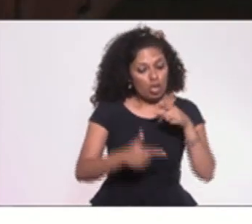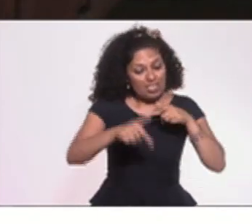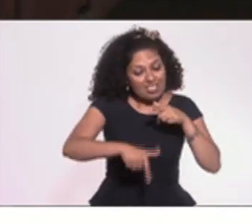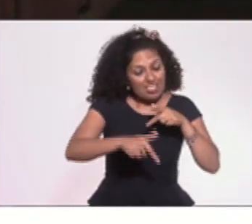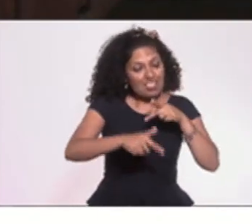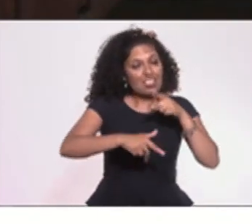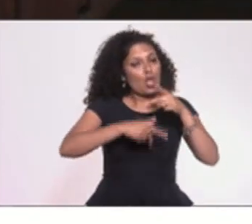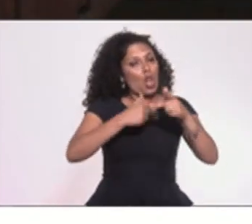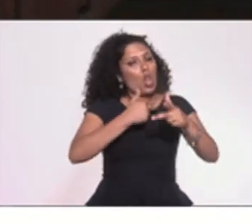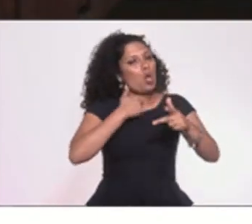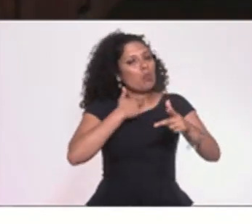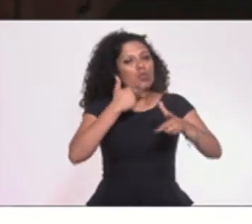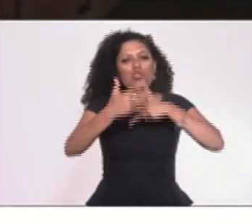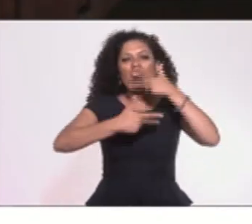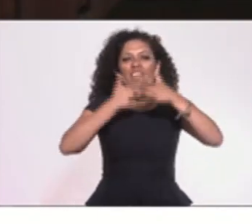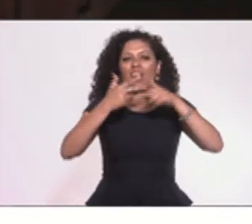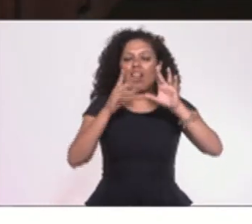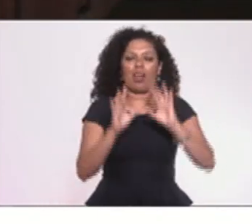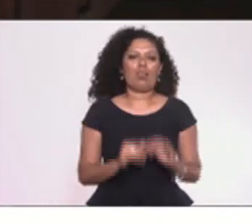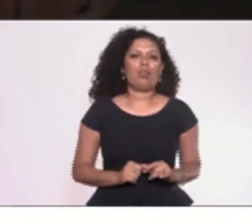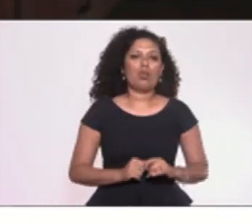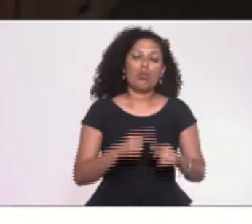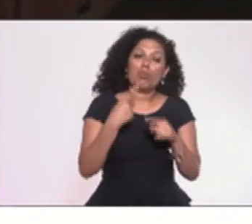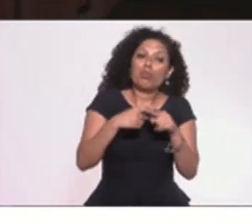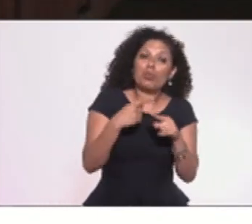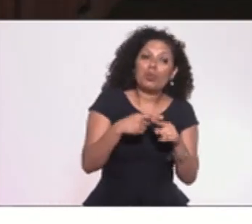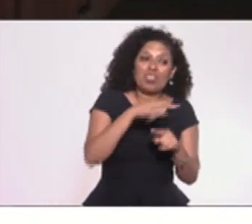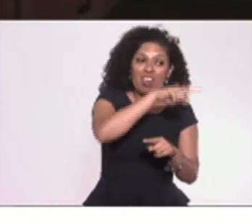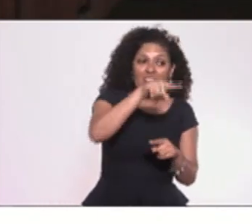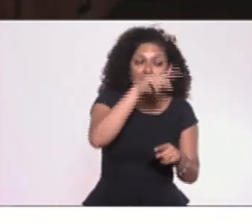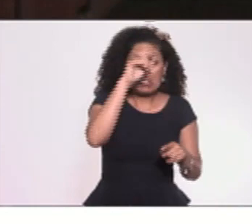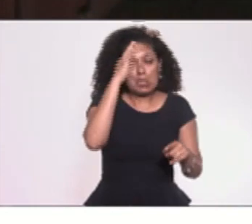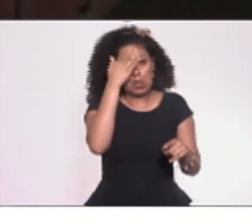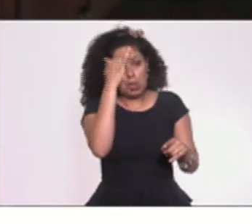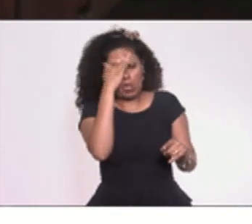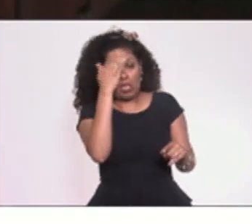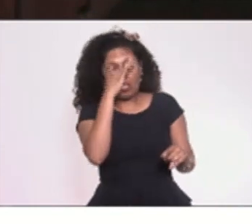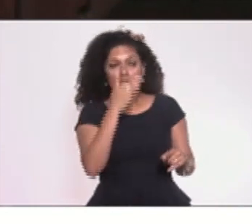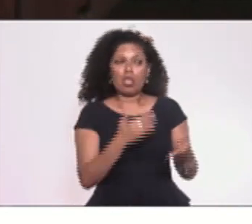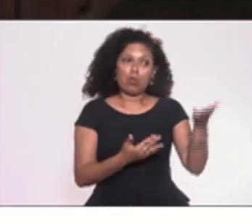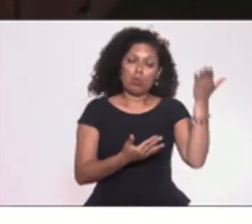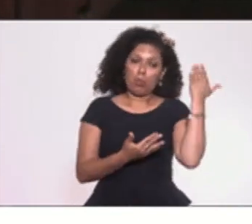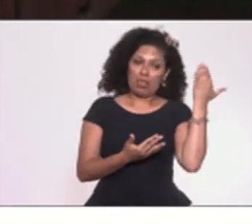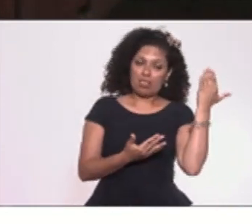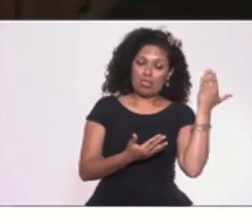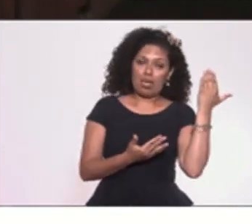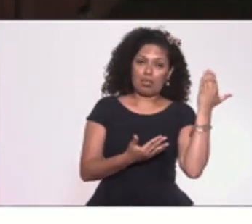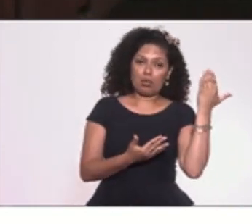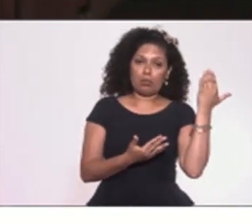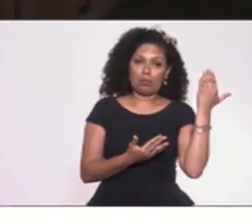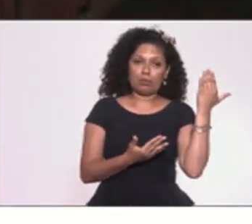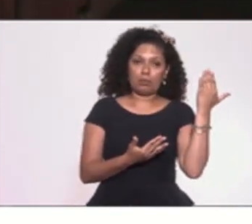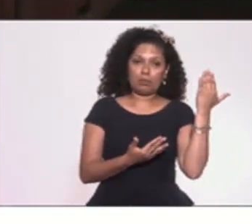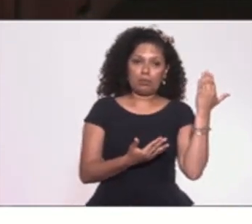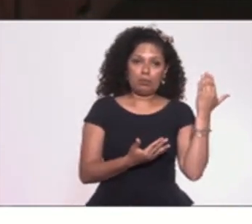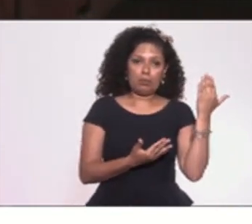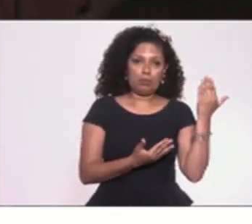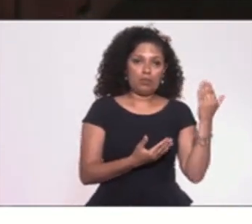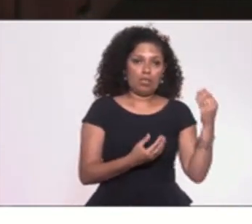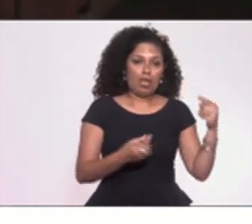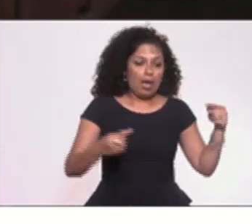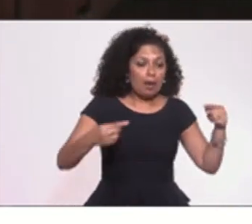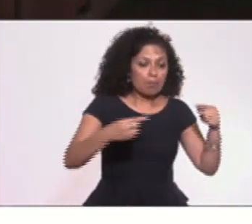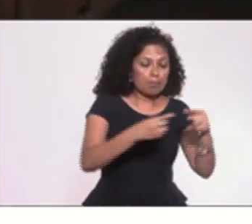pronunciássemos sobre soltura ou prisão, visto que eles entendiam a época da Operação